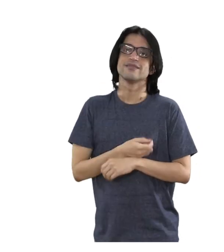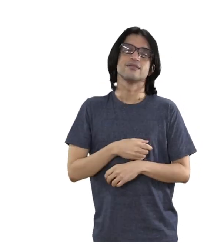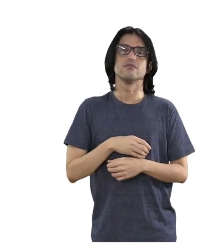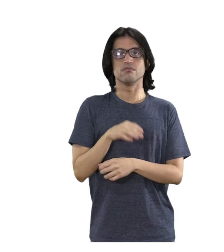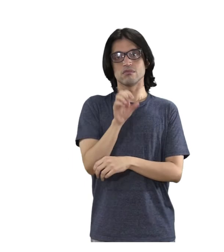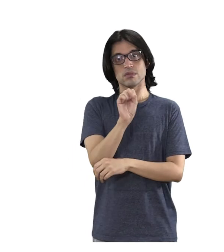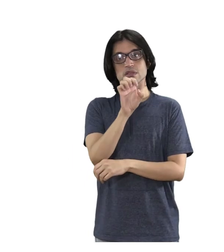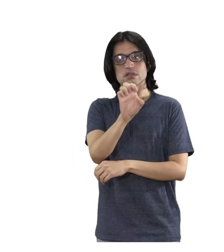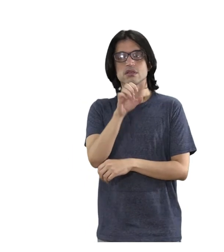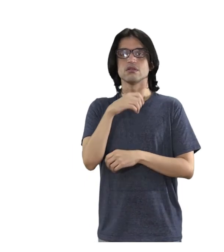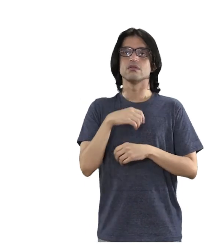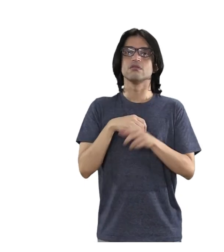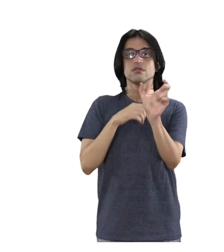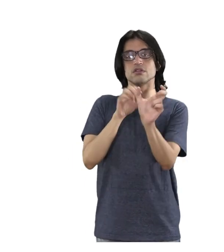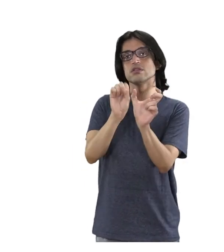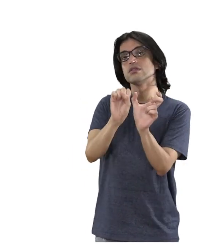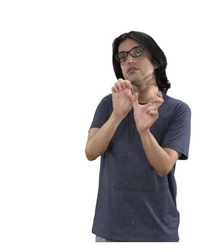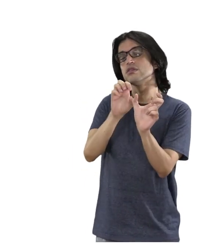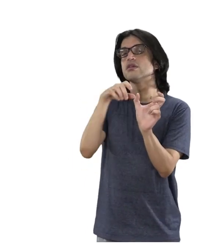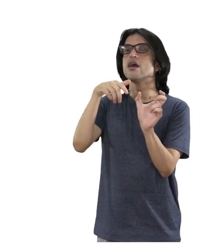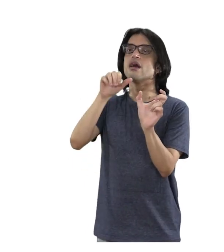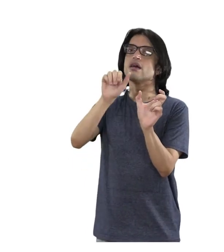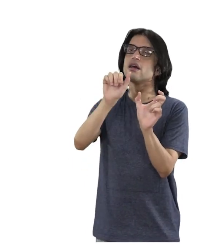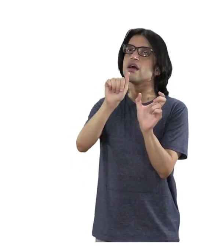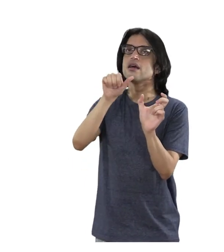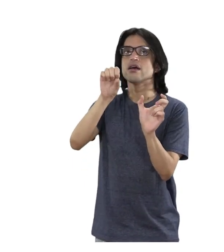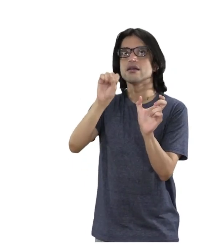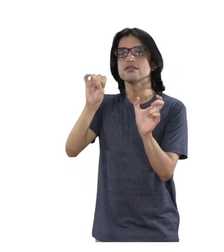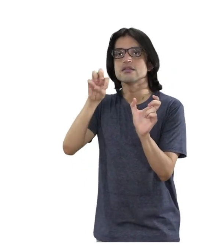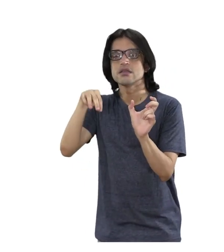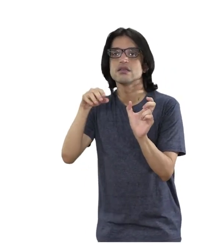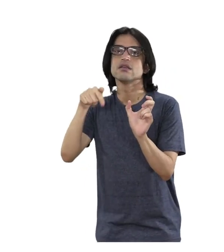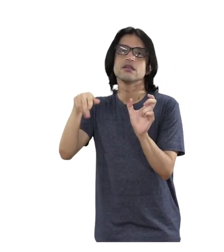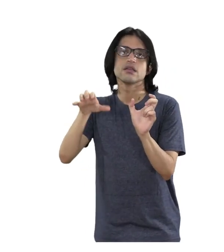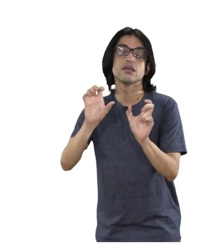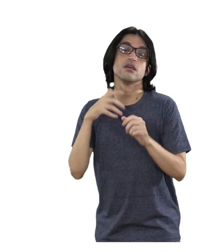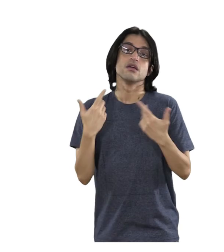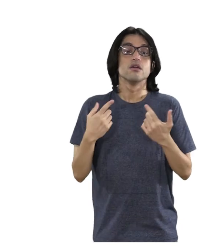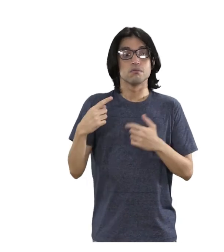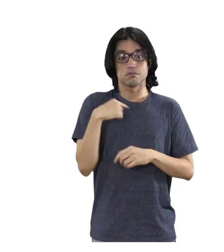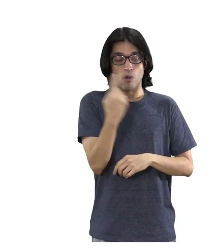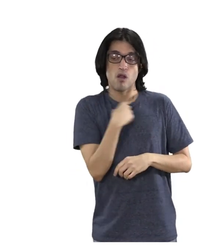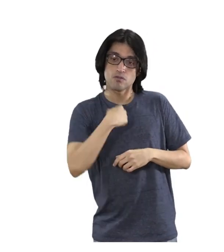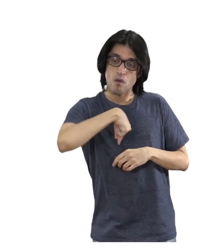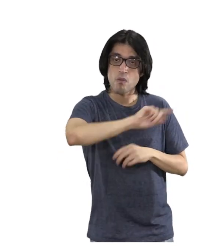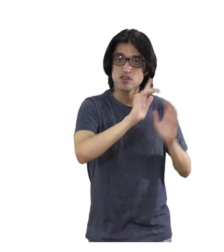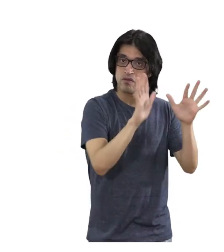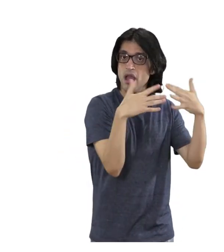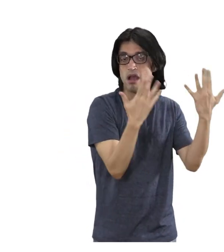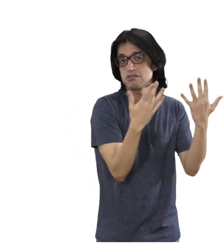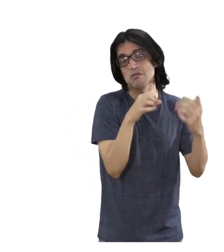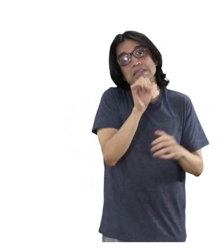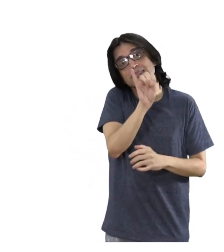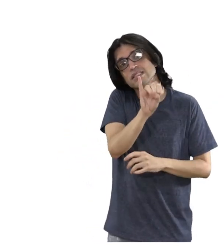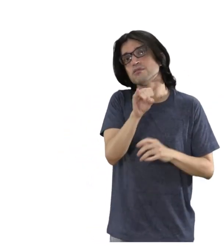a não ser que, desde que, a menos que, sem que. Iremos à festa desde que não chova. Caso